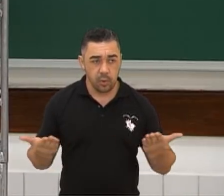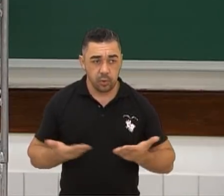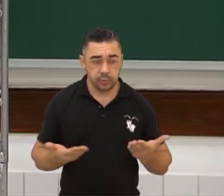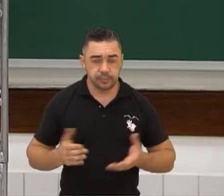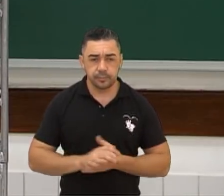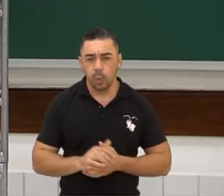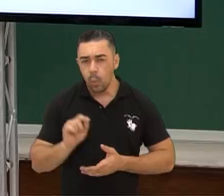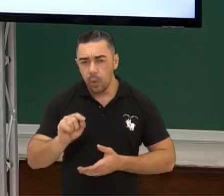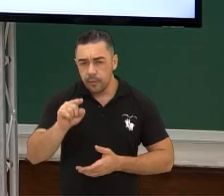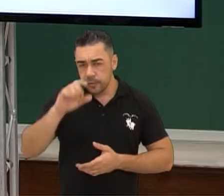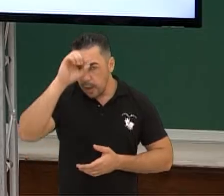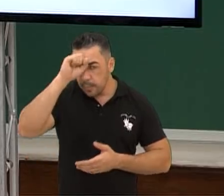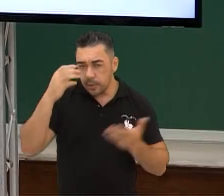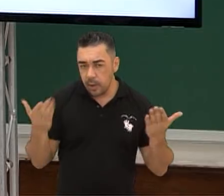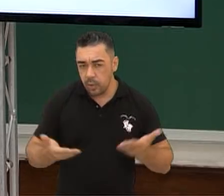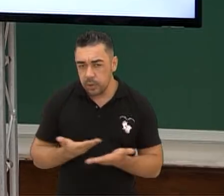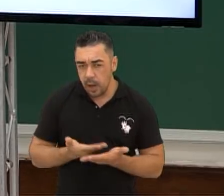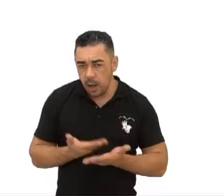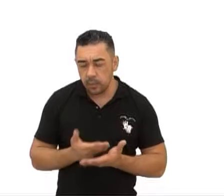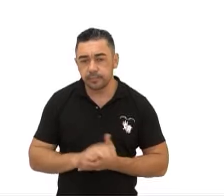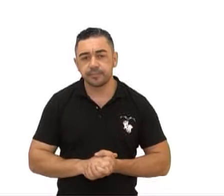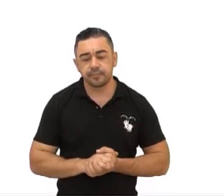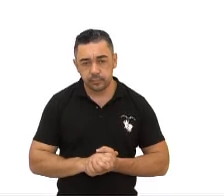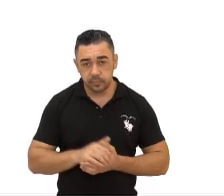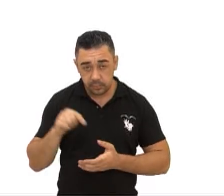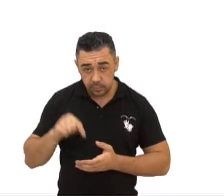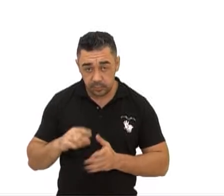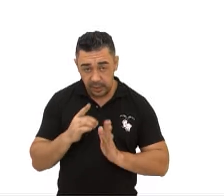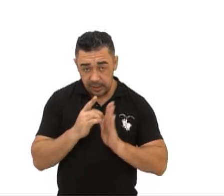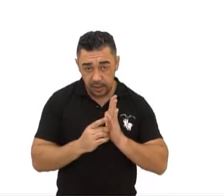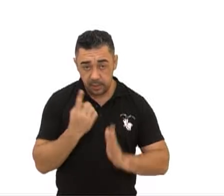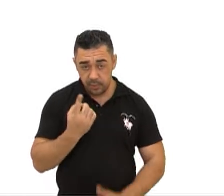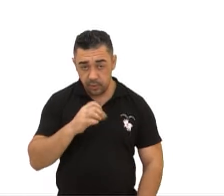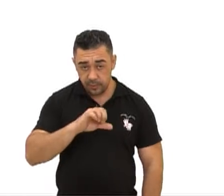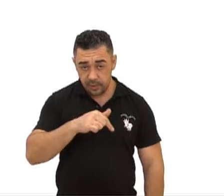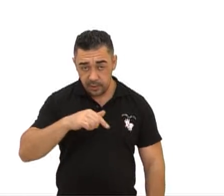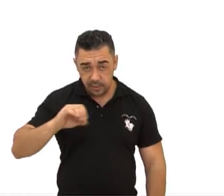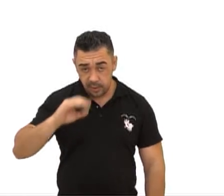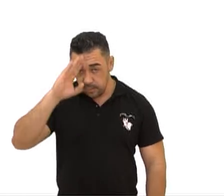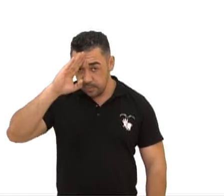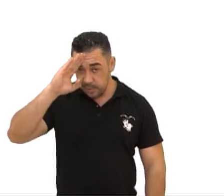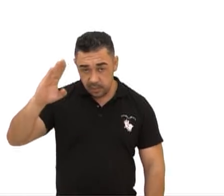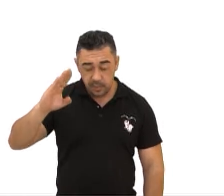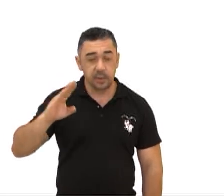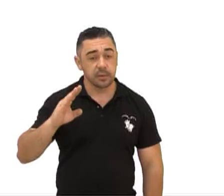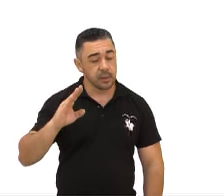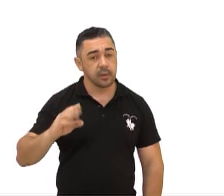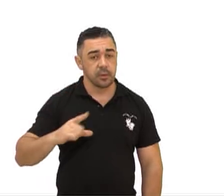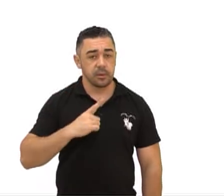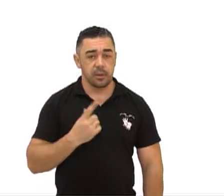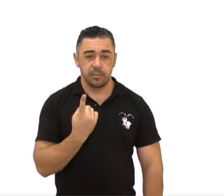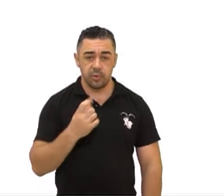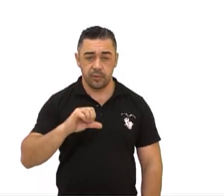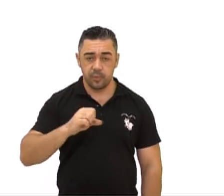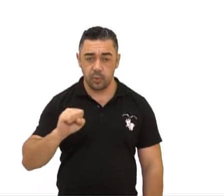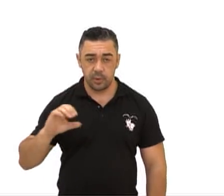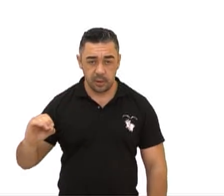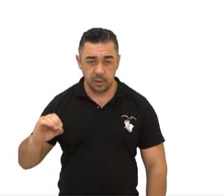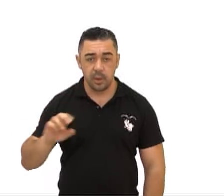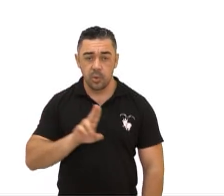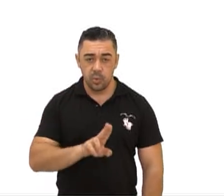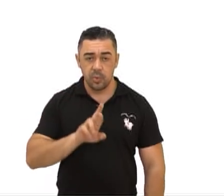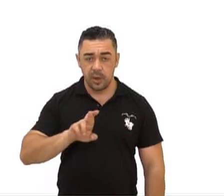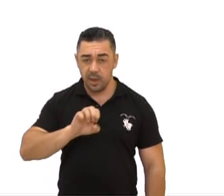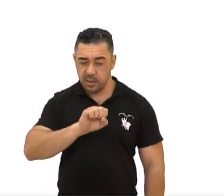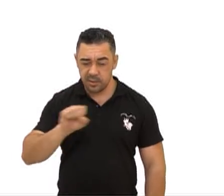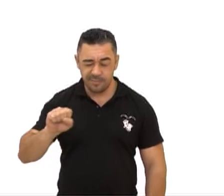Legal! O que você aprendeu na aula de hoje? A partir da década de 70, principalmente década de 80, a União Soviética viveu